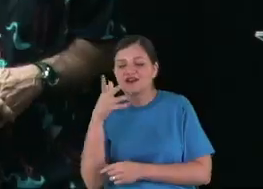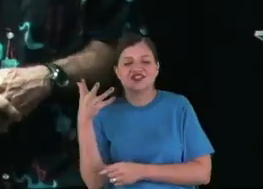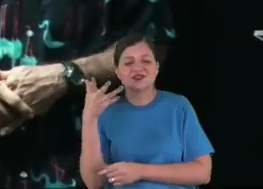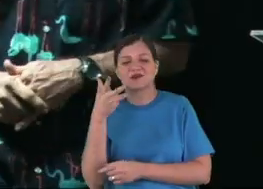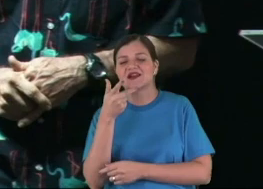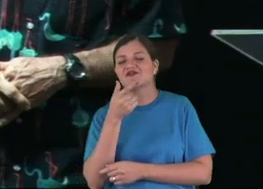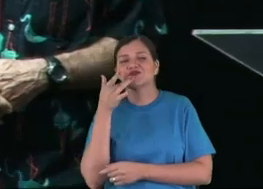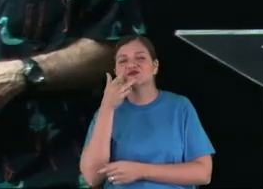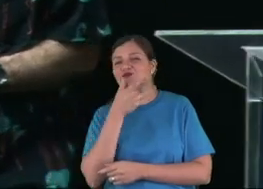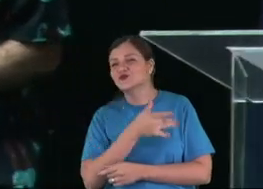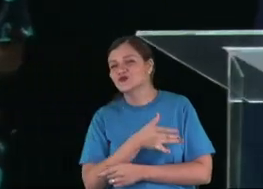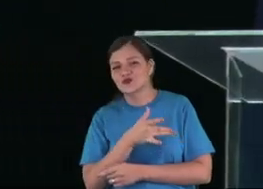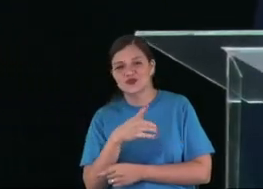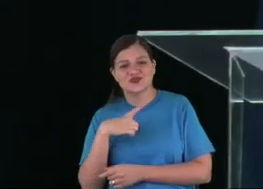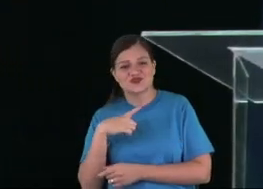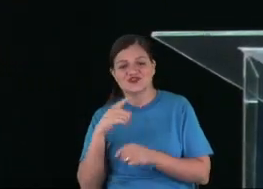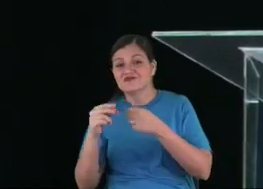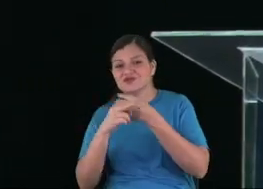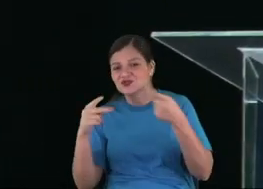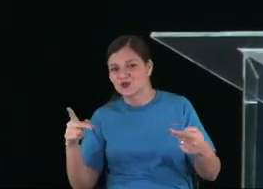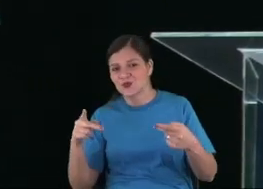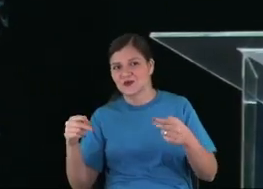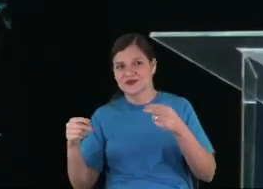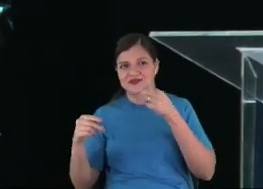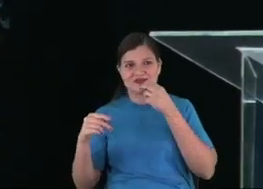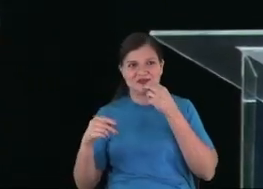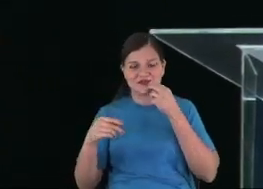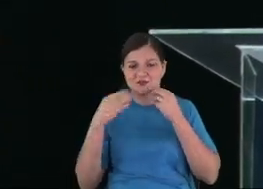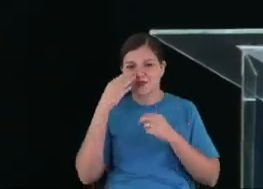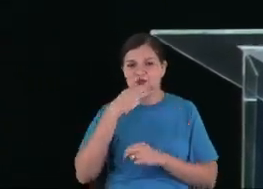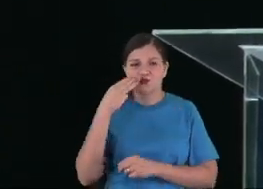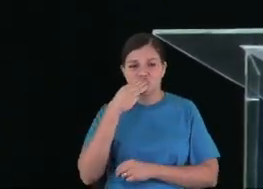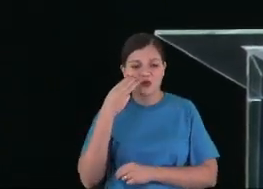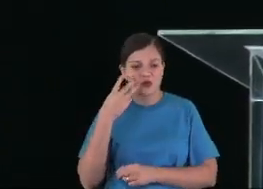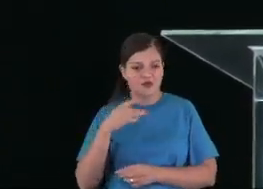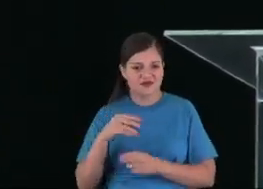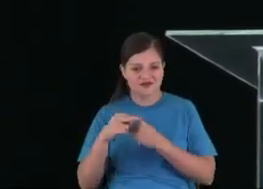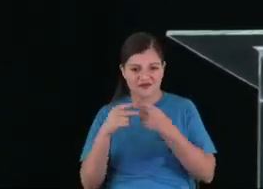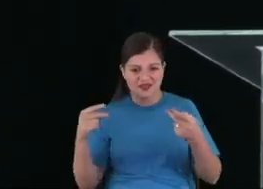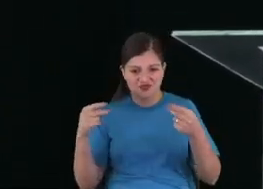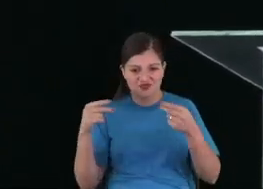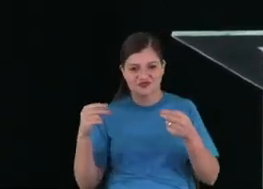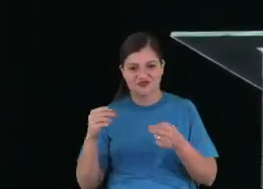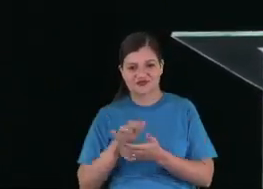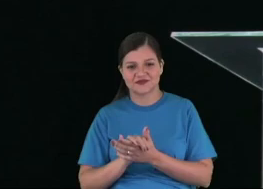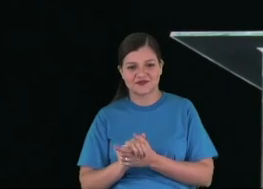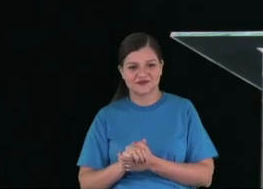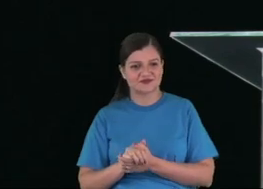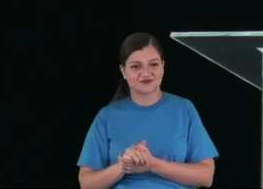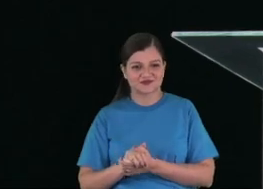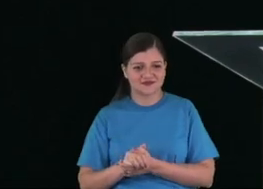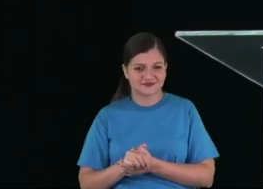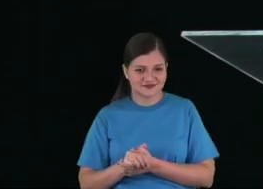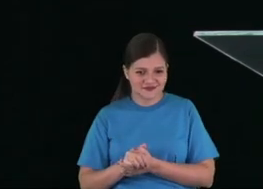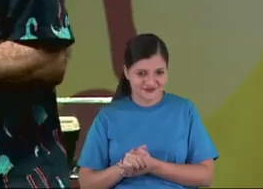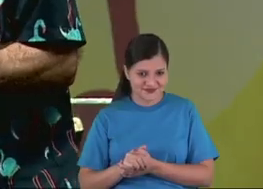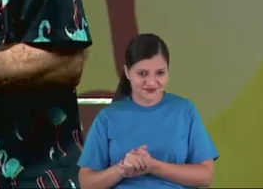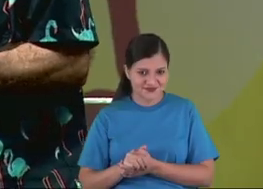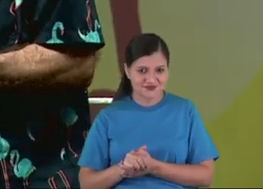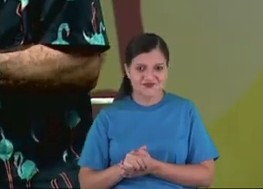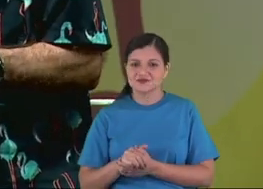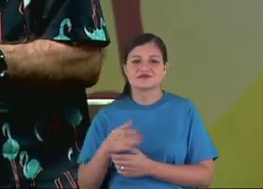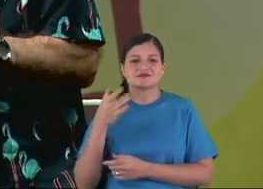tinha tanta coisa, tinha frappé, depois eu aprendi frappé de coco, frappé de morango,